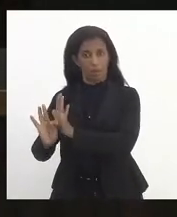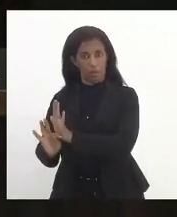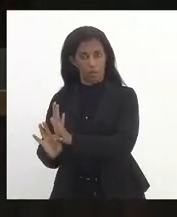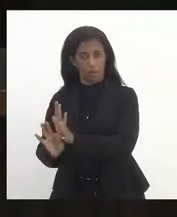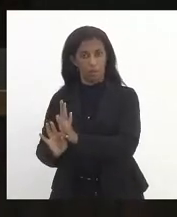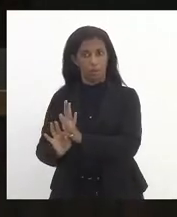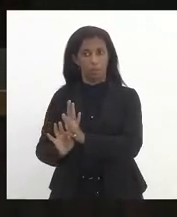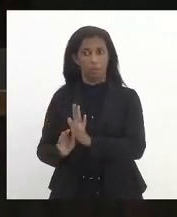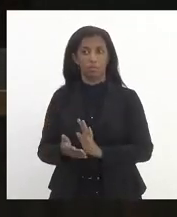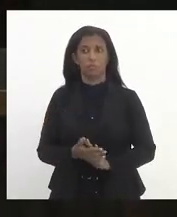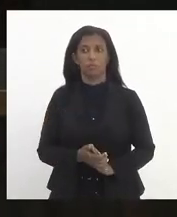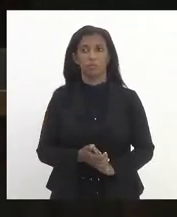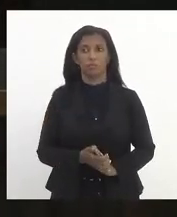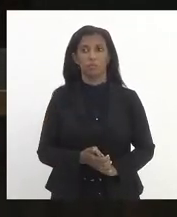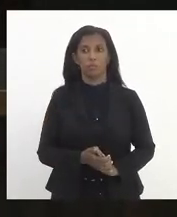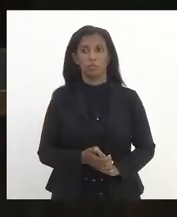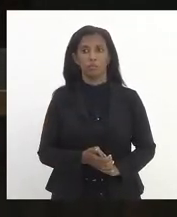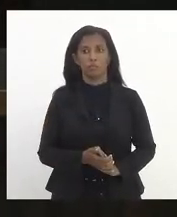antes